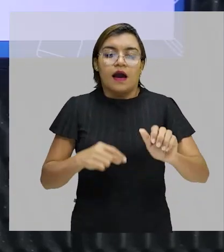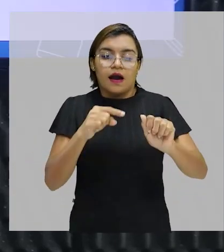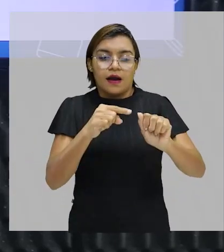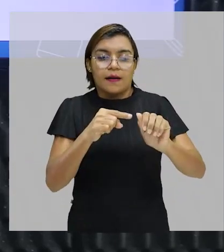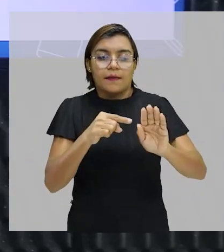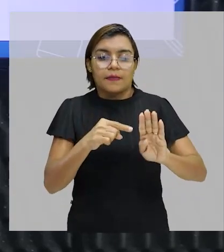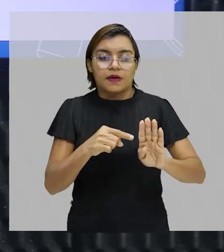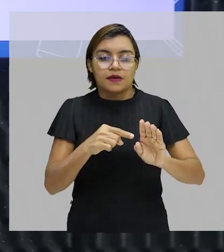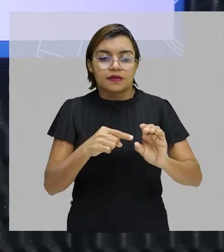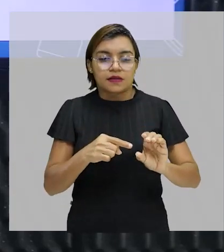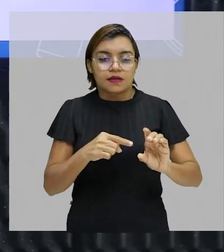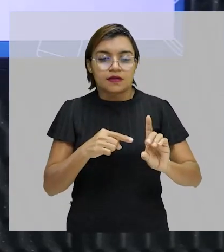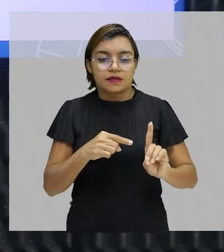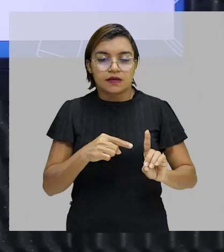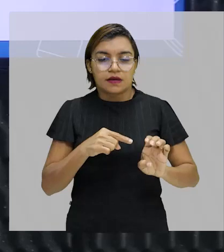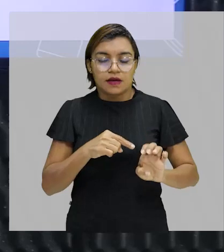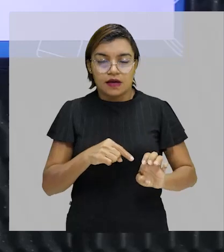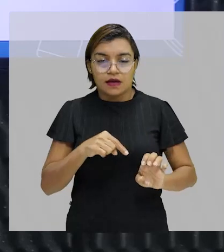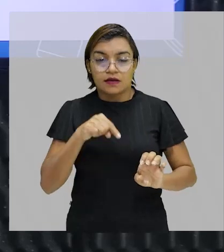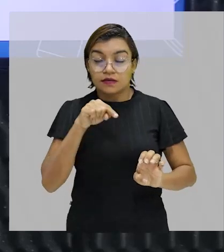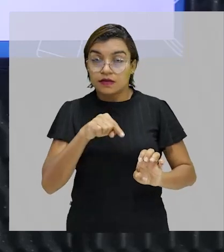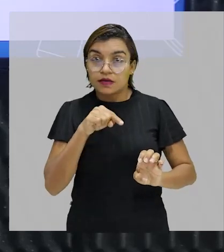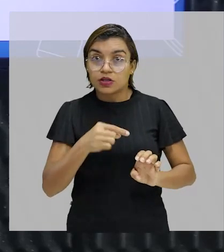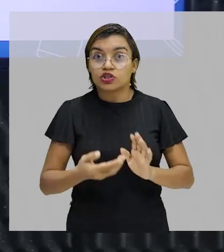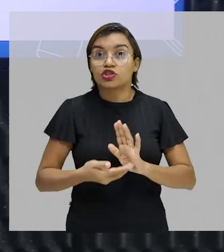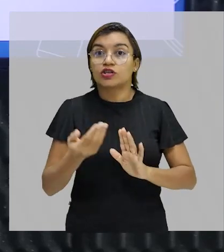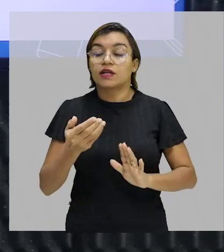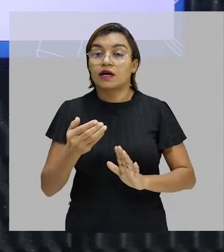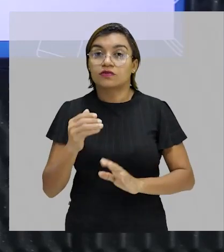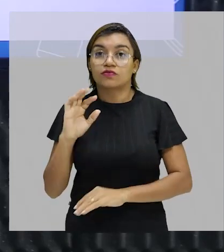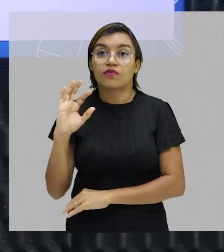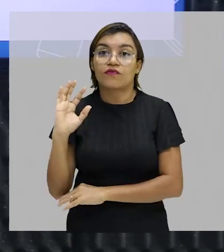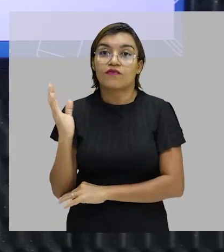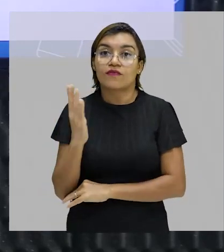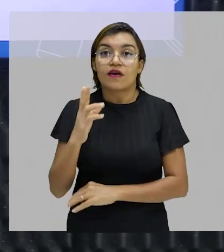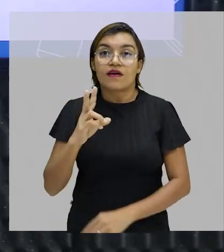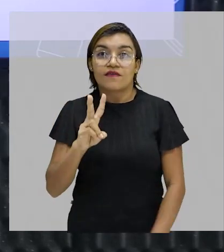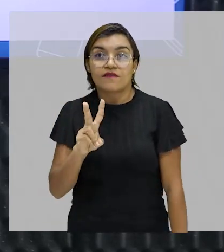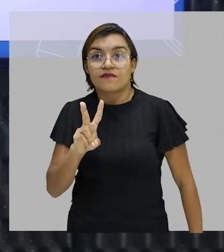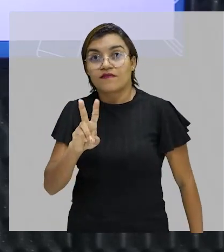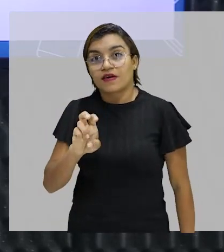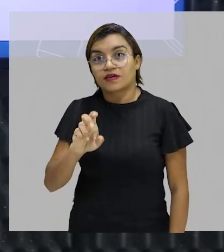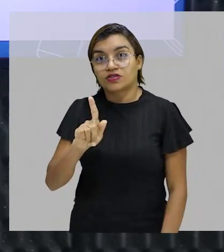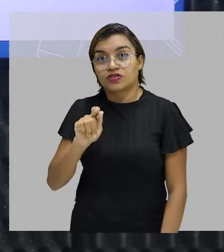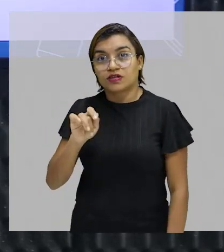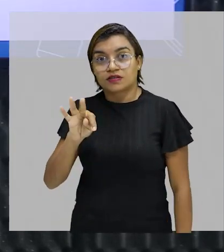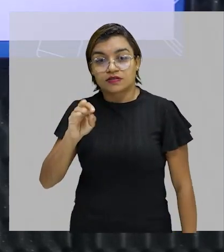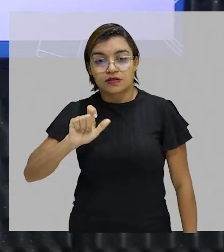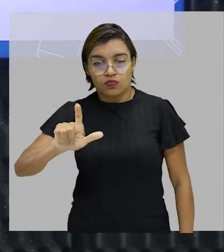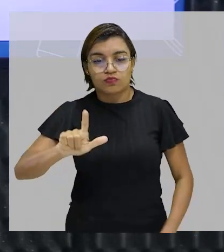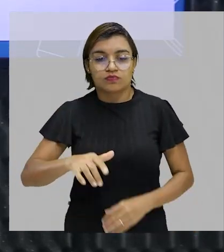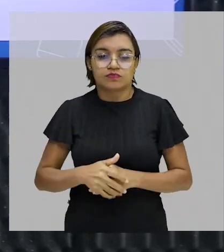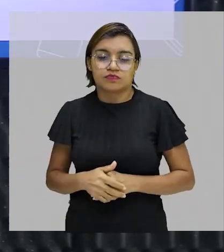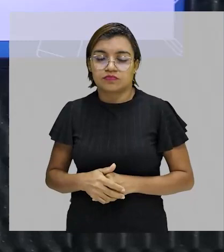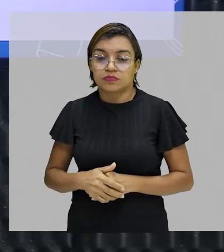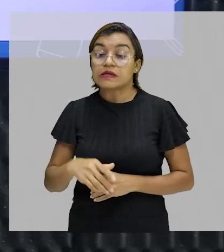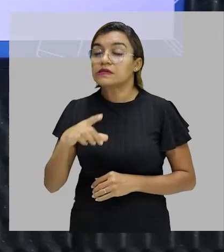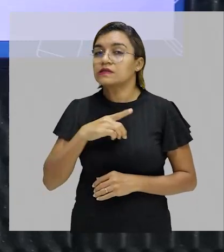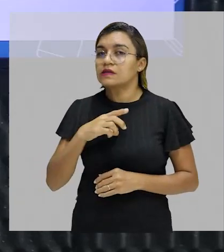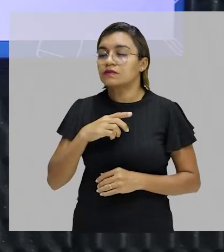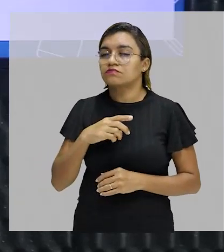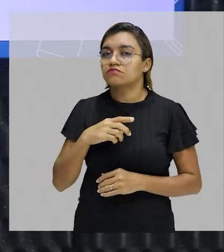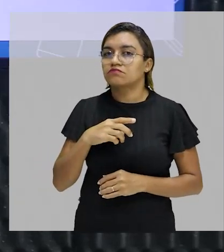ser extraído de vegetais. E aí, turminha, ele está falando aqui de polímeros, né? Qual é